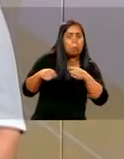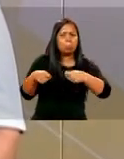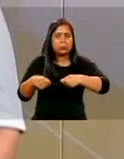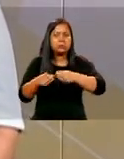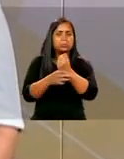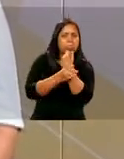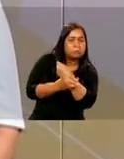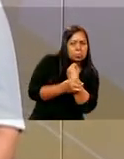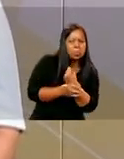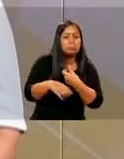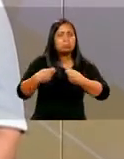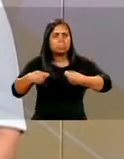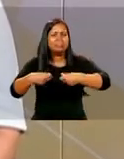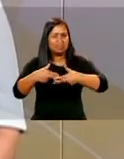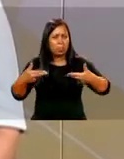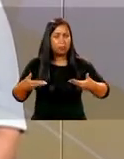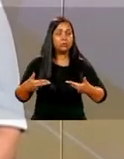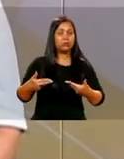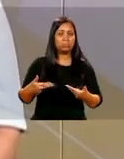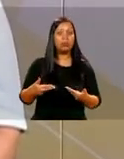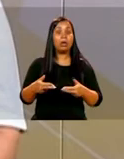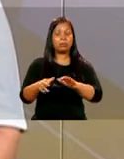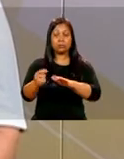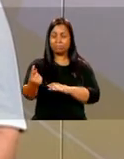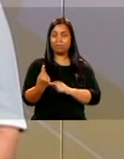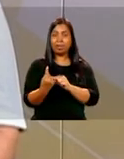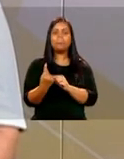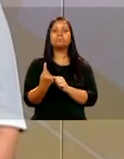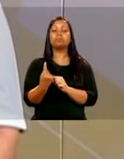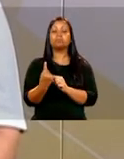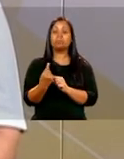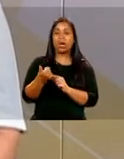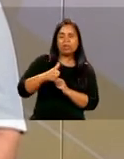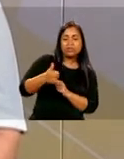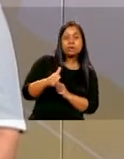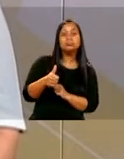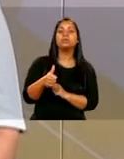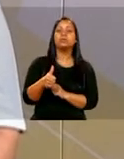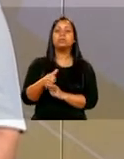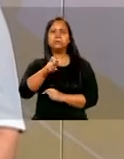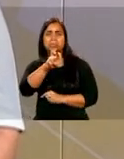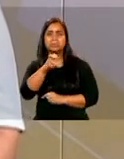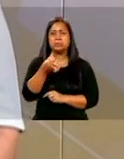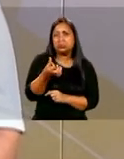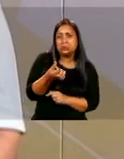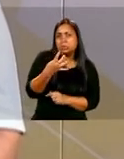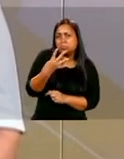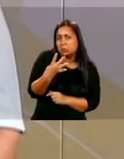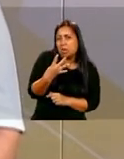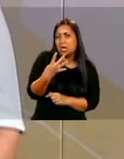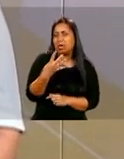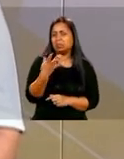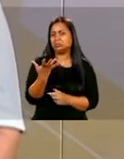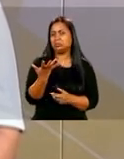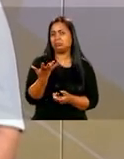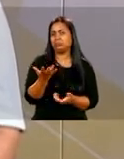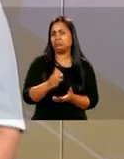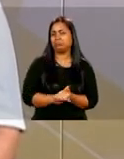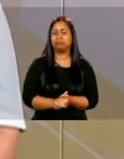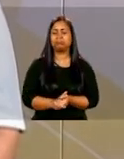tratamento dele. E às vezes ele sai da avaliação inicial ali para 5, 6, 4